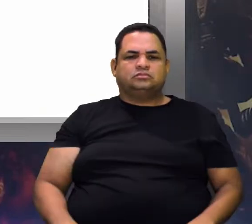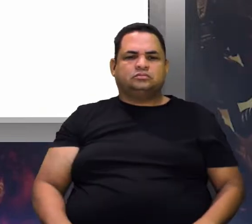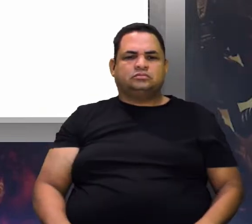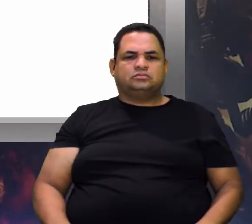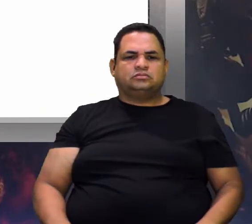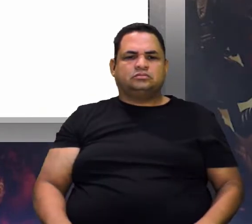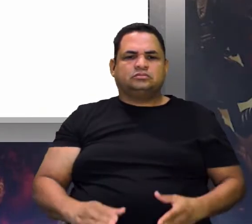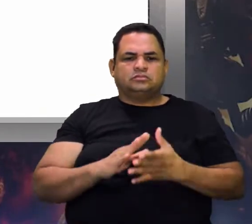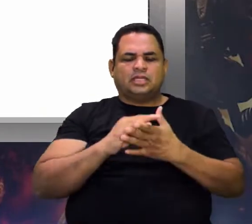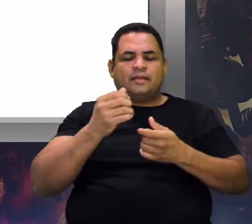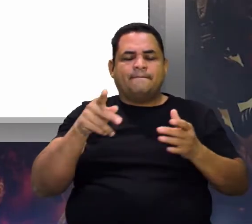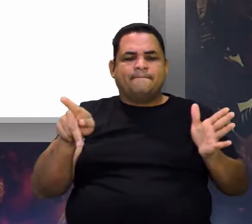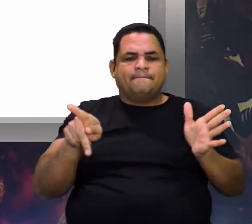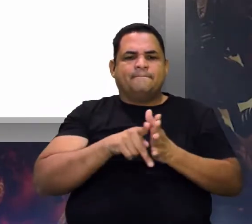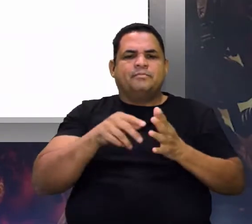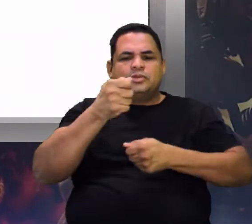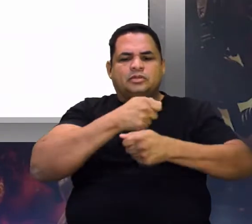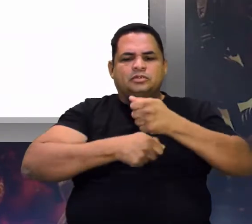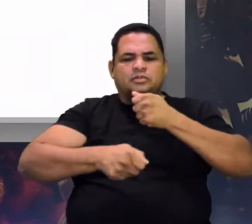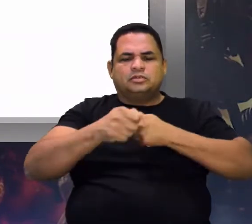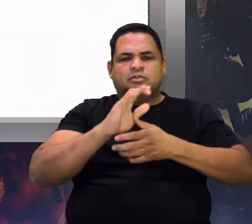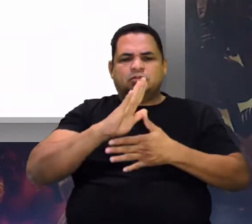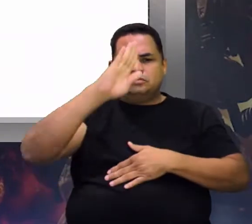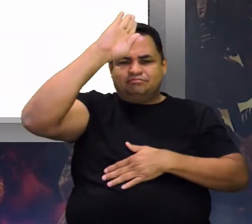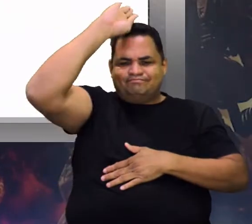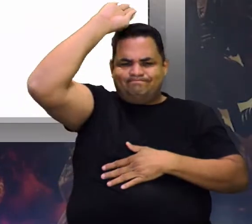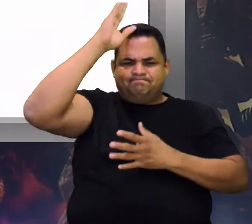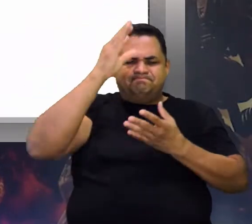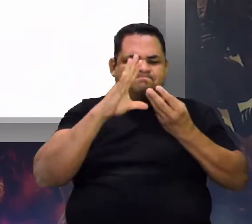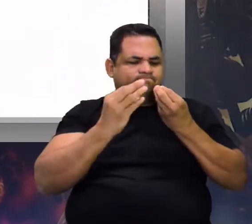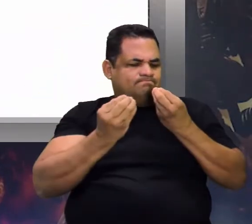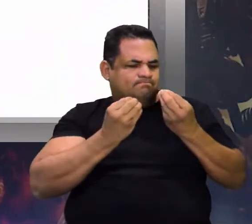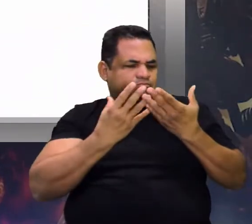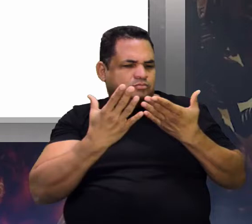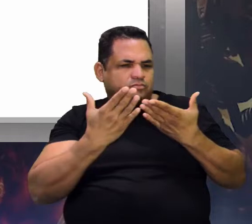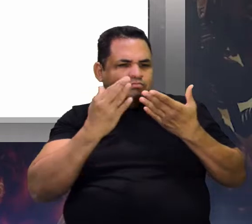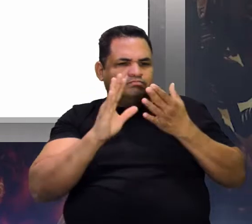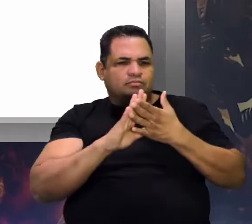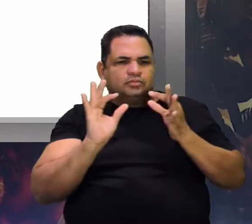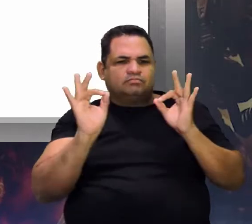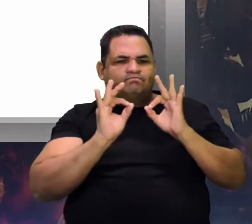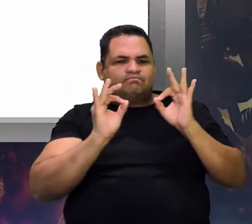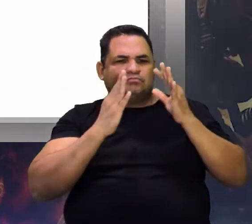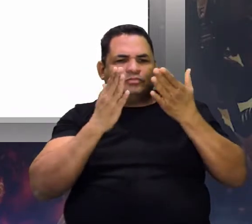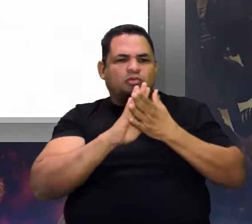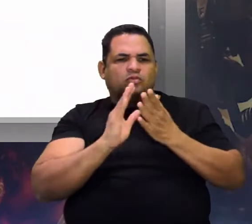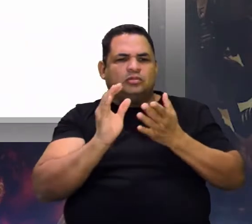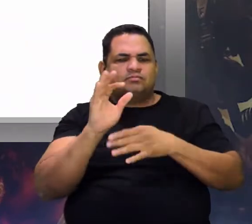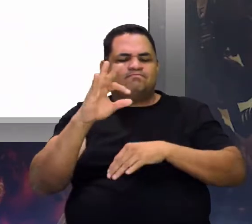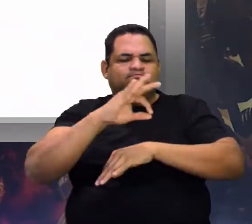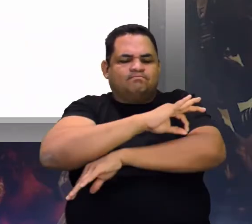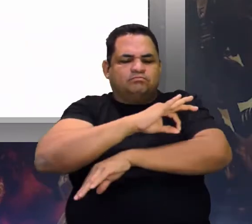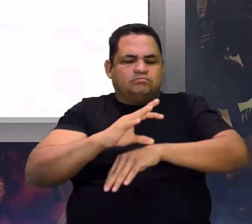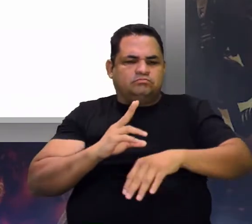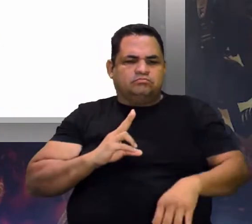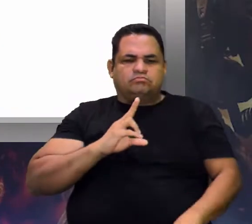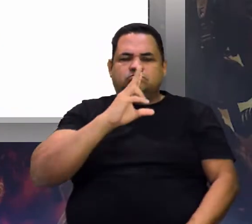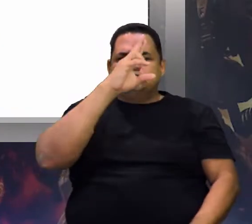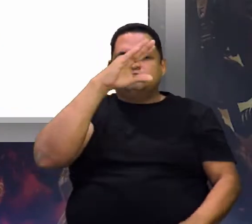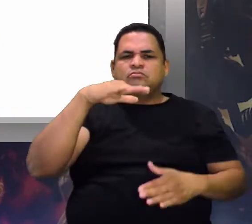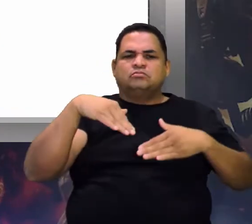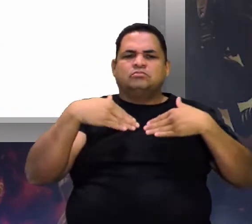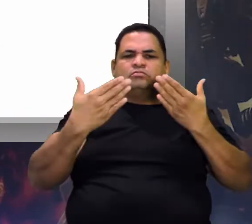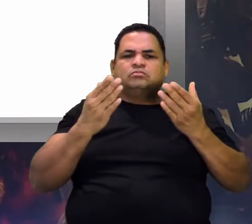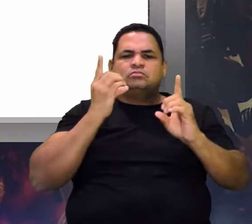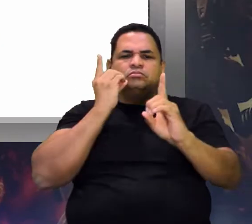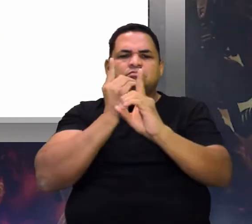da própria administração de Roma, é impressionante como essa arquitetura ela é forte. Quando você